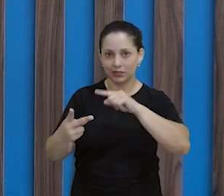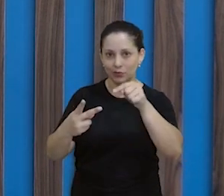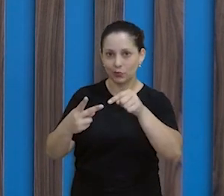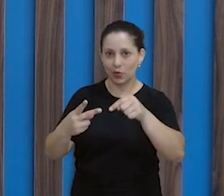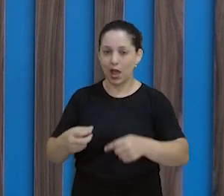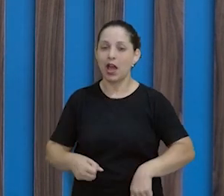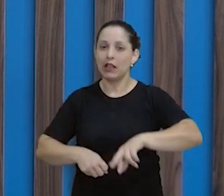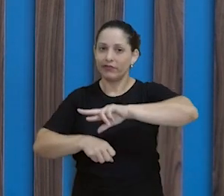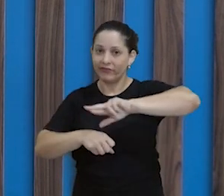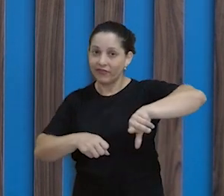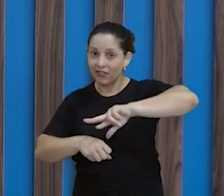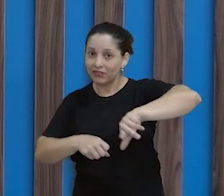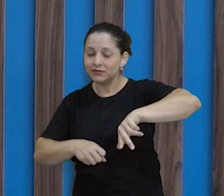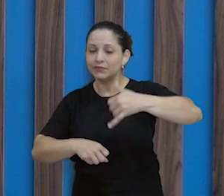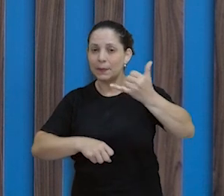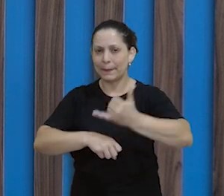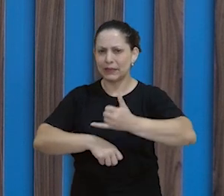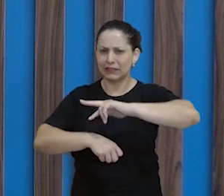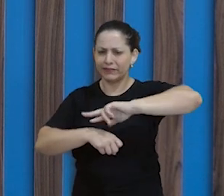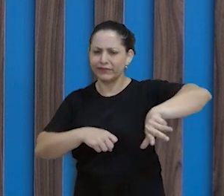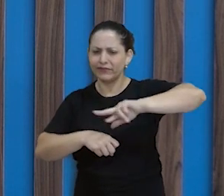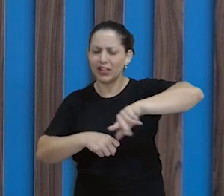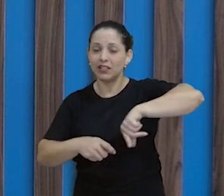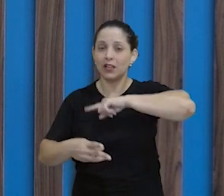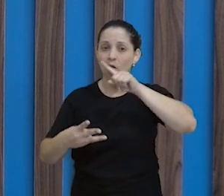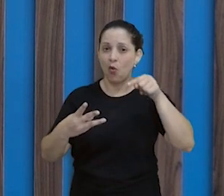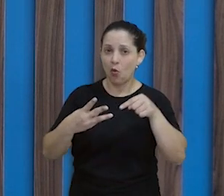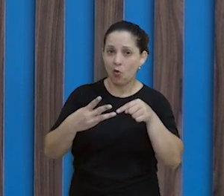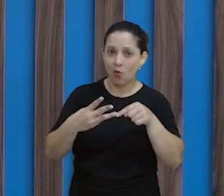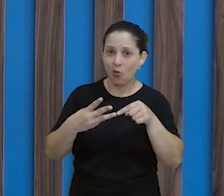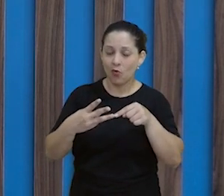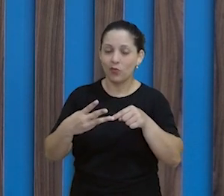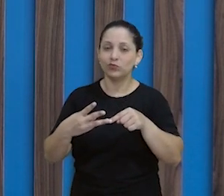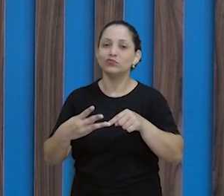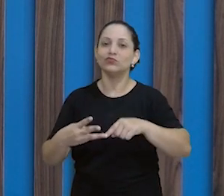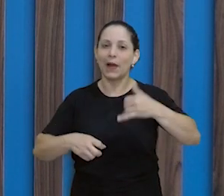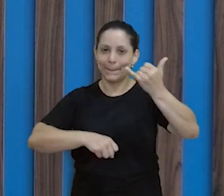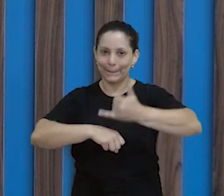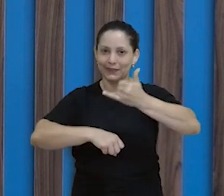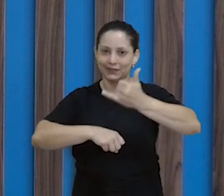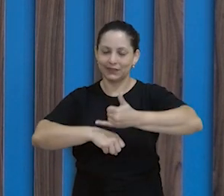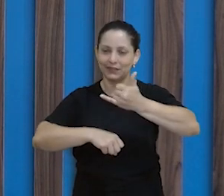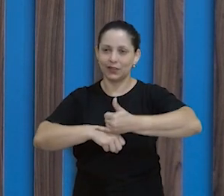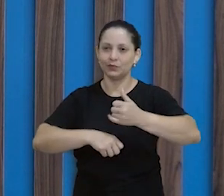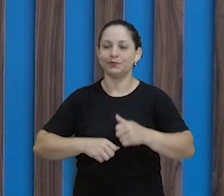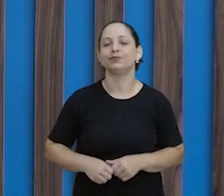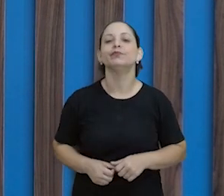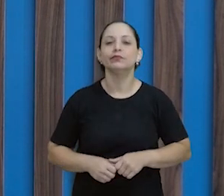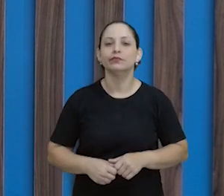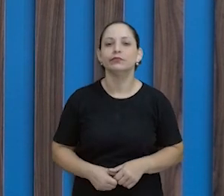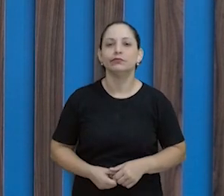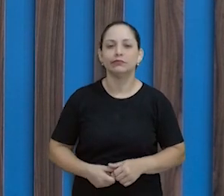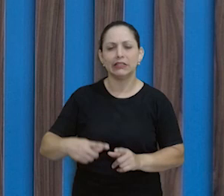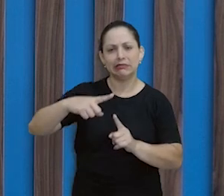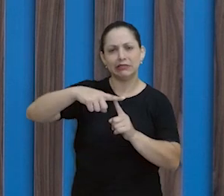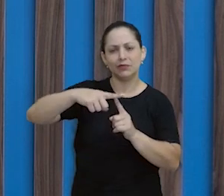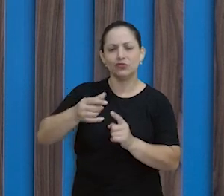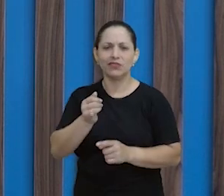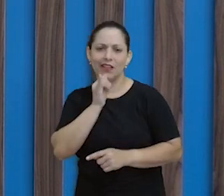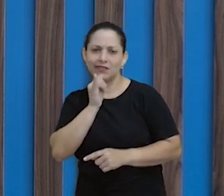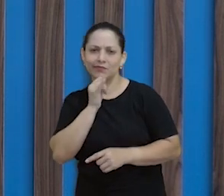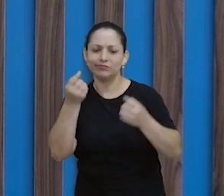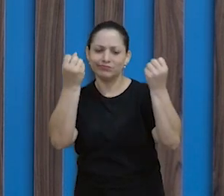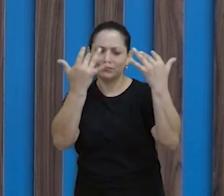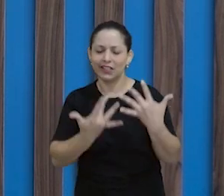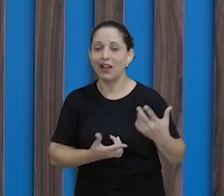ligação molecular, né, que Sim. também pode ser chamada de ligação molecular, como a gente Sim. viu aí a questão da água, do gás oxigênio e de outros, né? Que